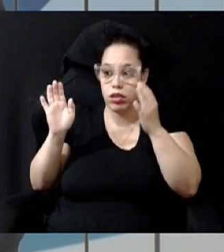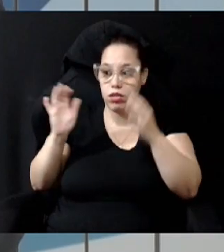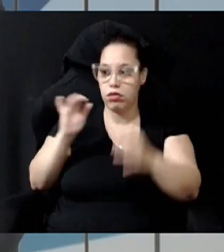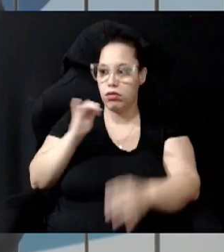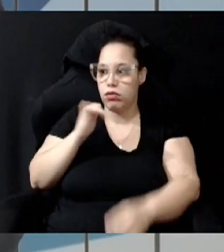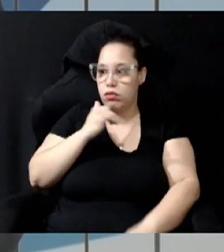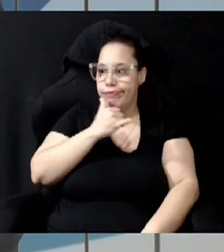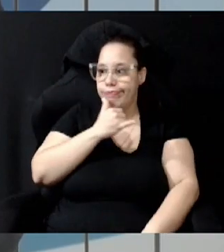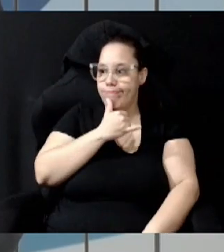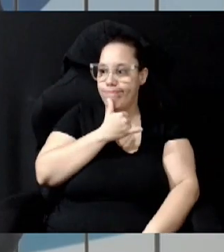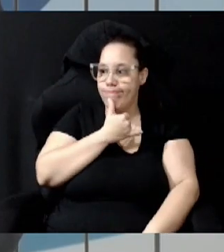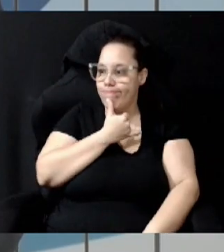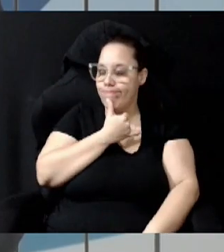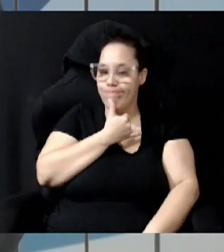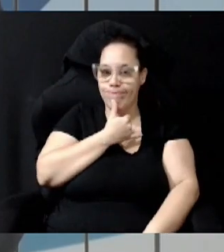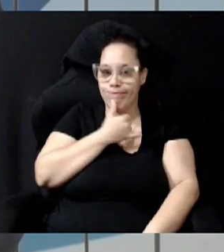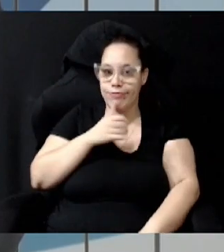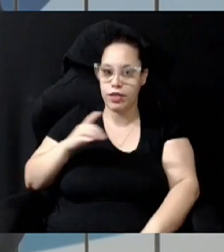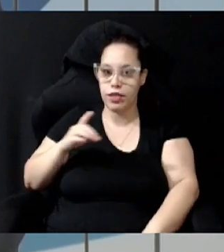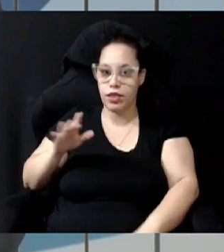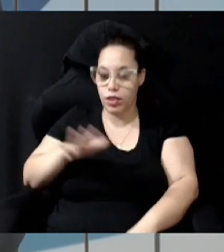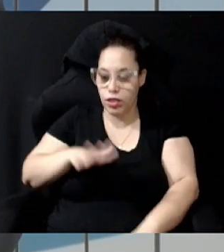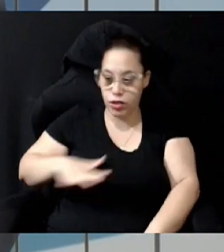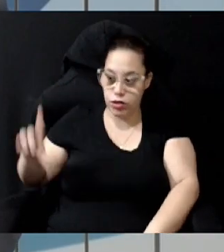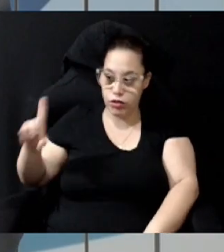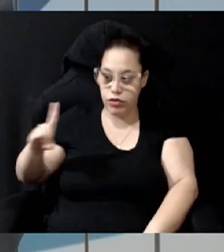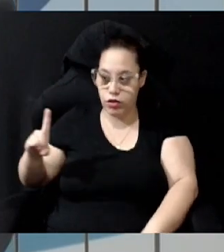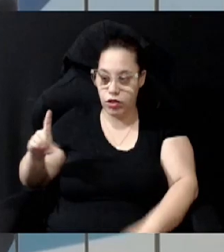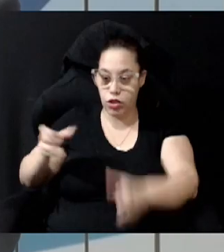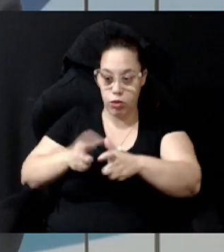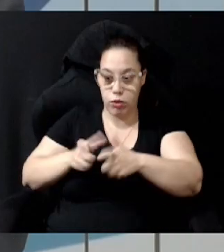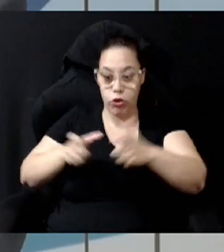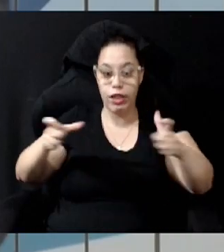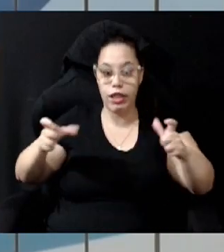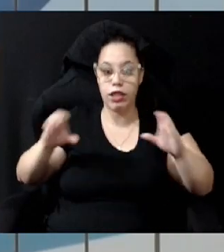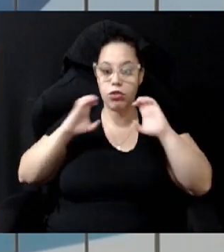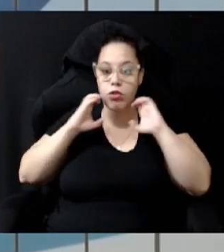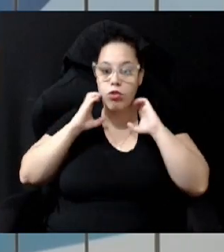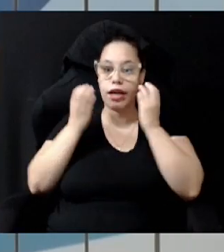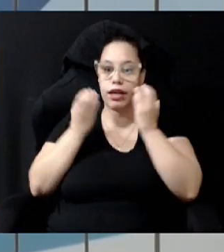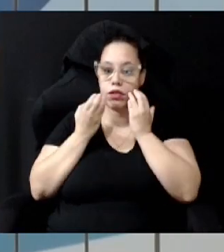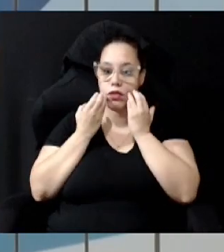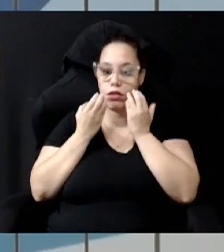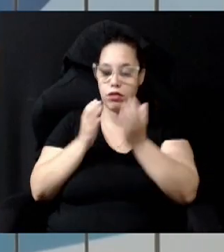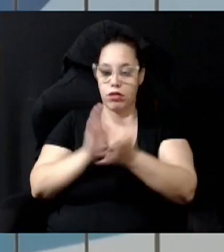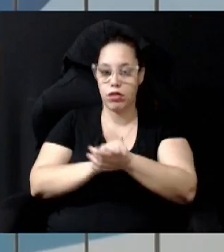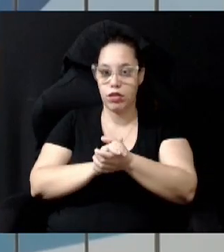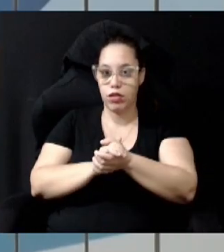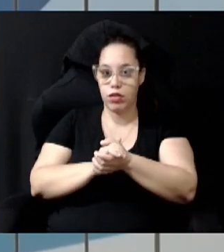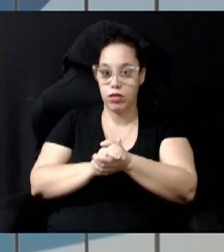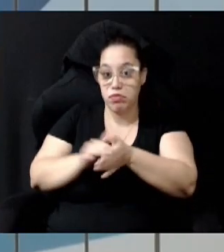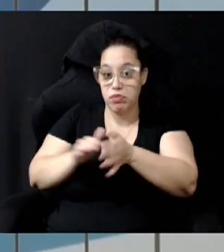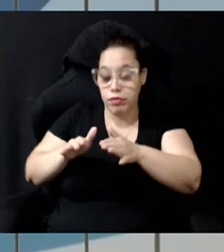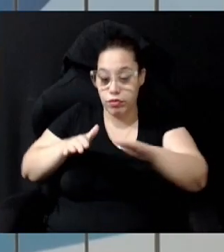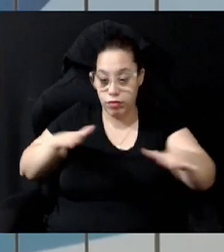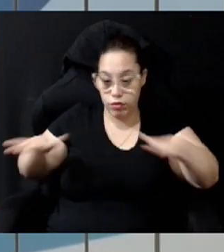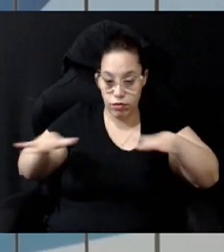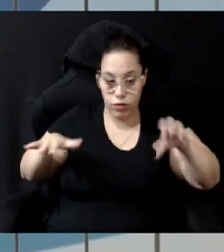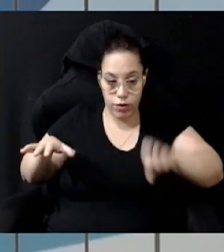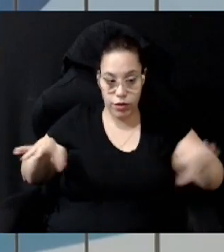a direita e a extrema-direita são a maioria no Congresso, né? Eu tenho uma orientação à esquerda, então eu estou infeliz com